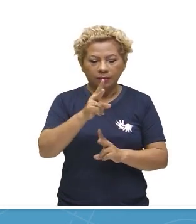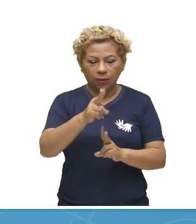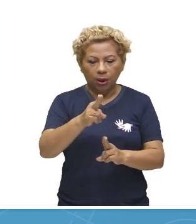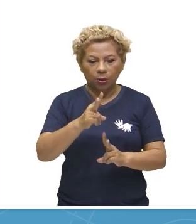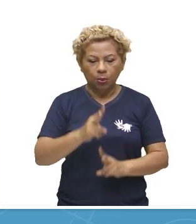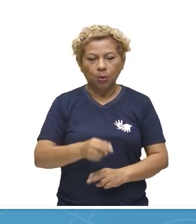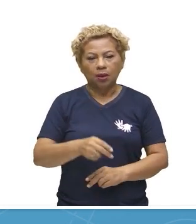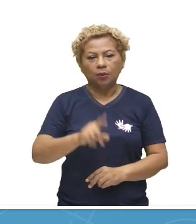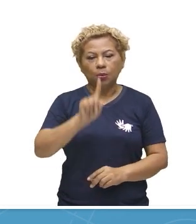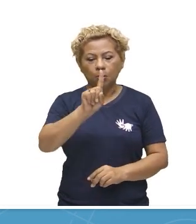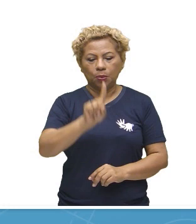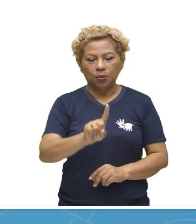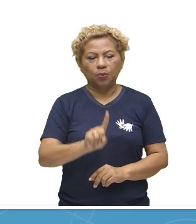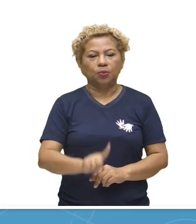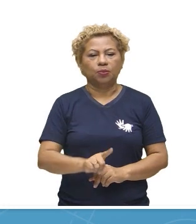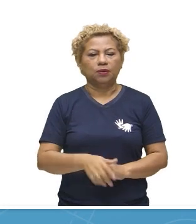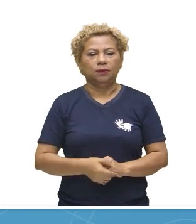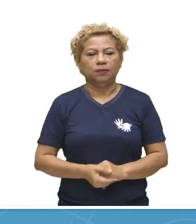raiz quadrada